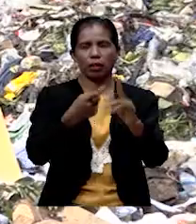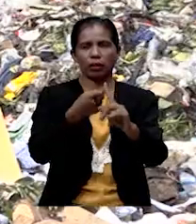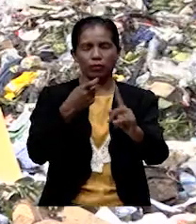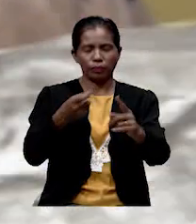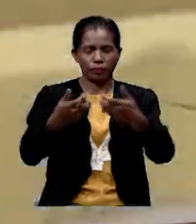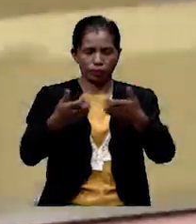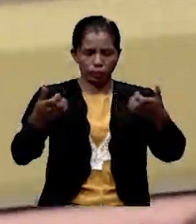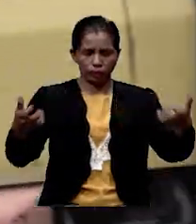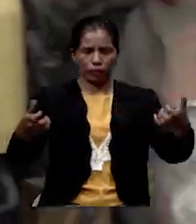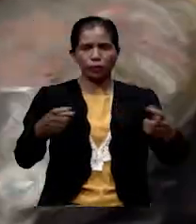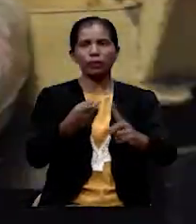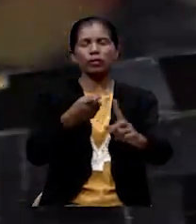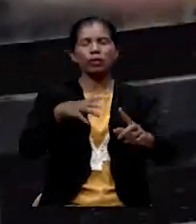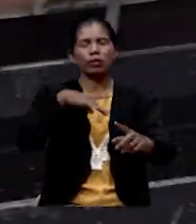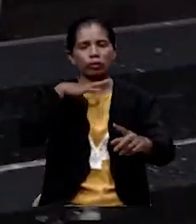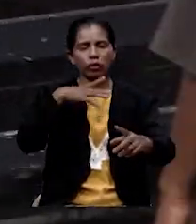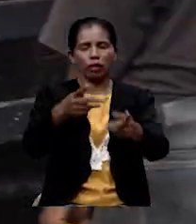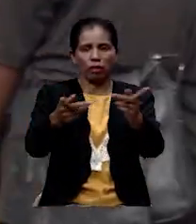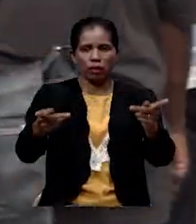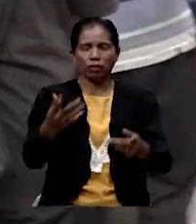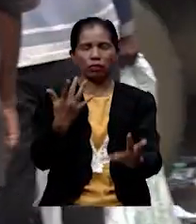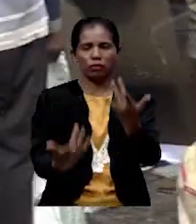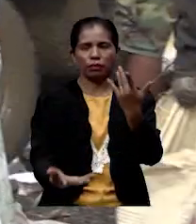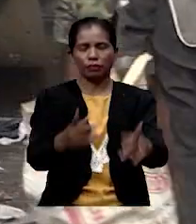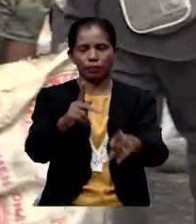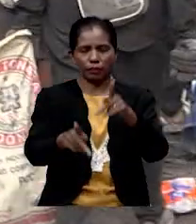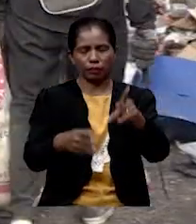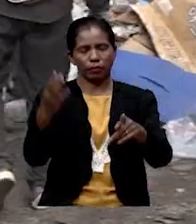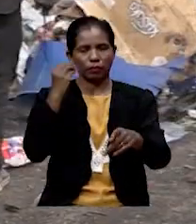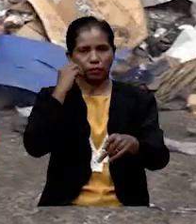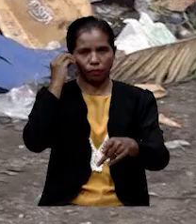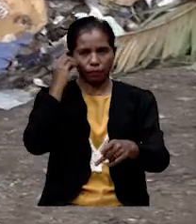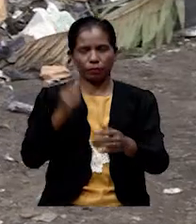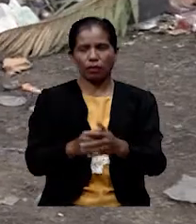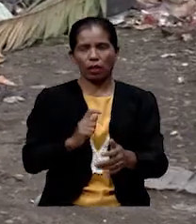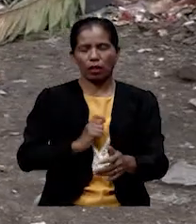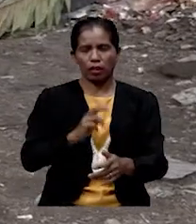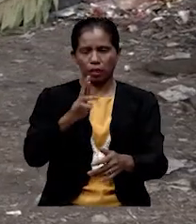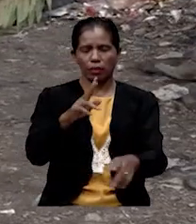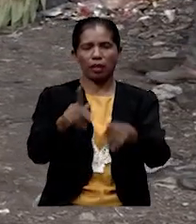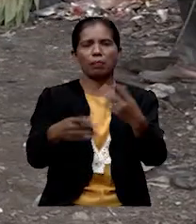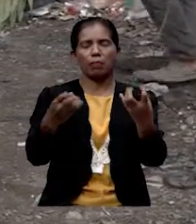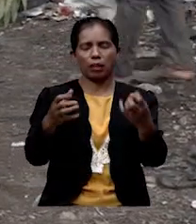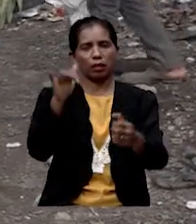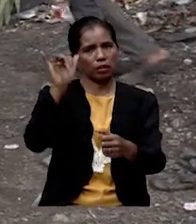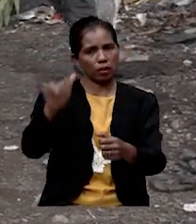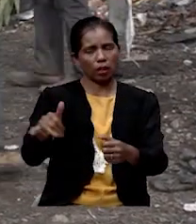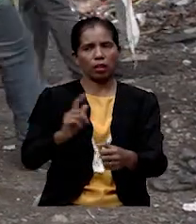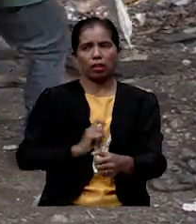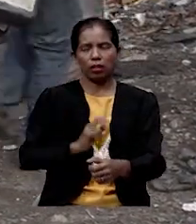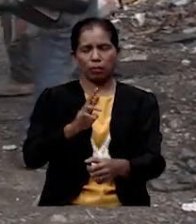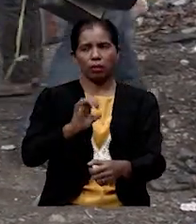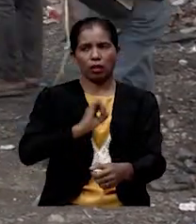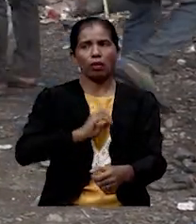hadok lisus persunu husi tani komunidade populasaun sir nela pati. Tibar populasaun bara, ema barak elah naba. Neba ho